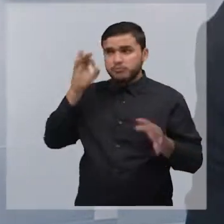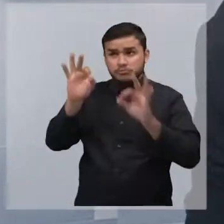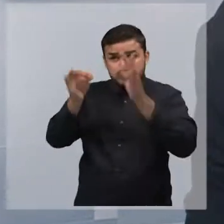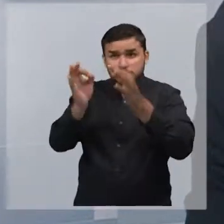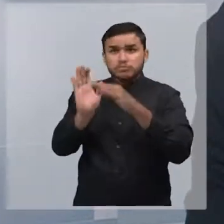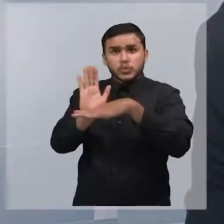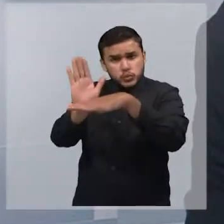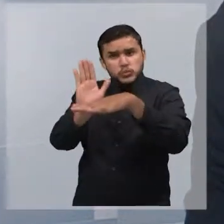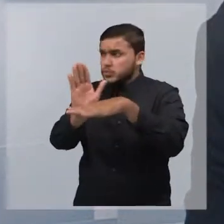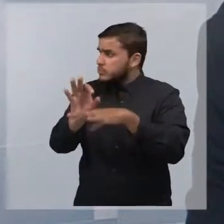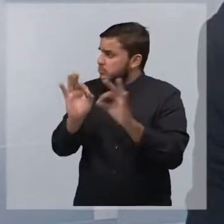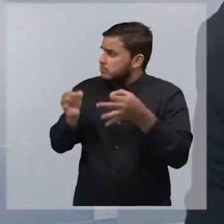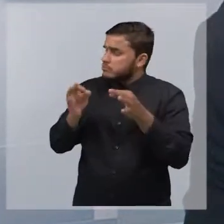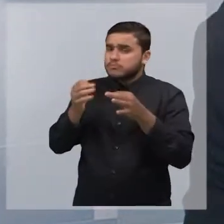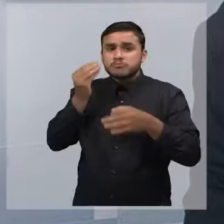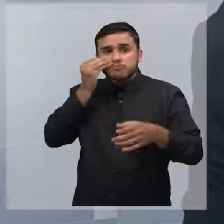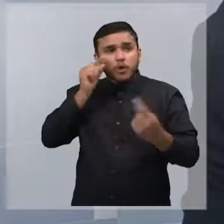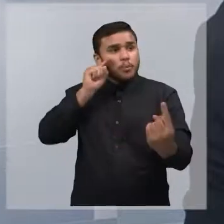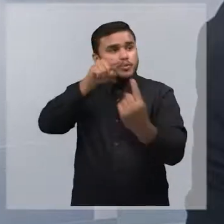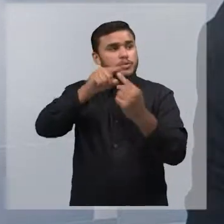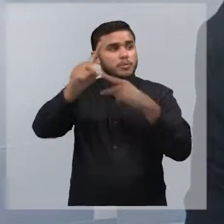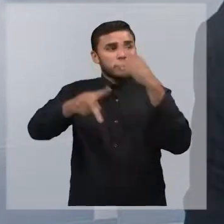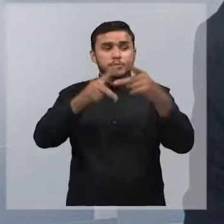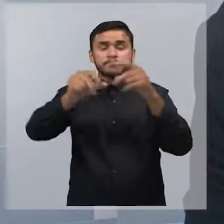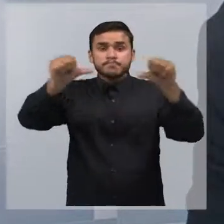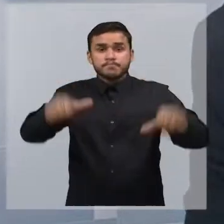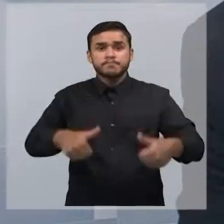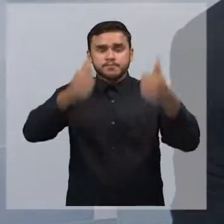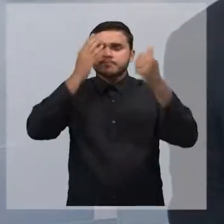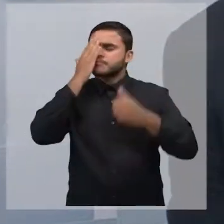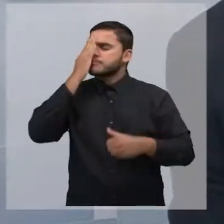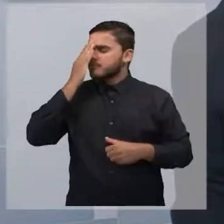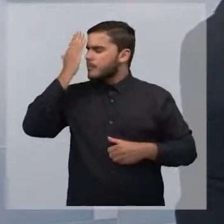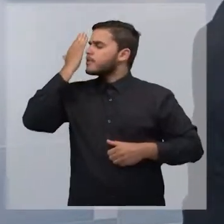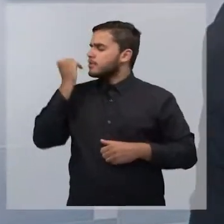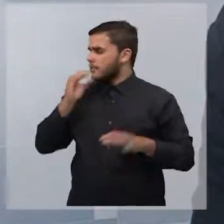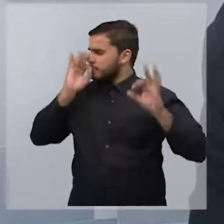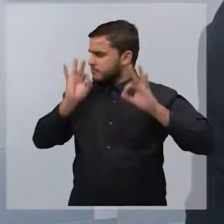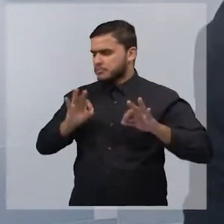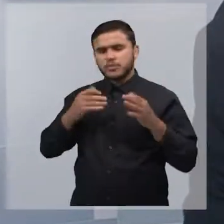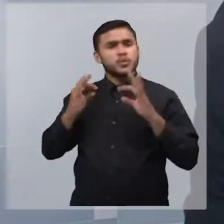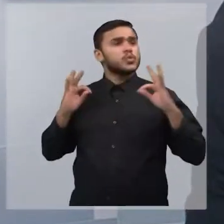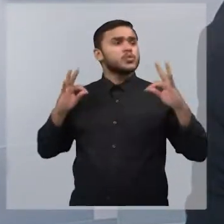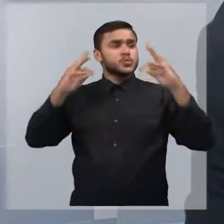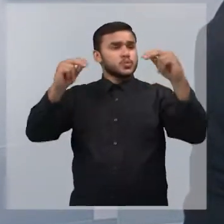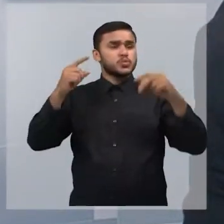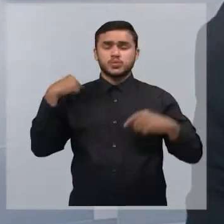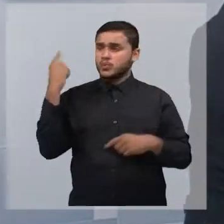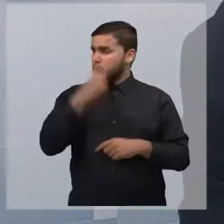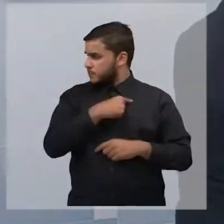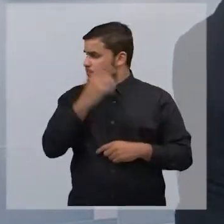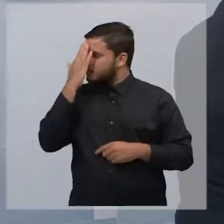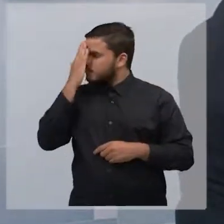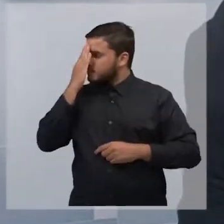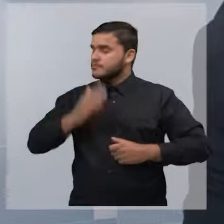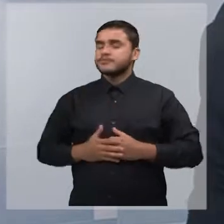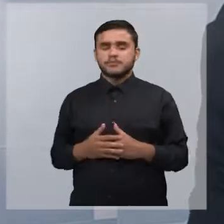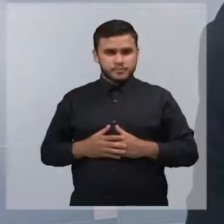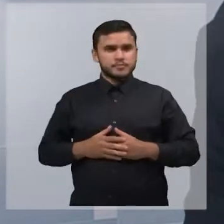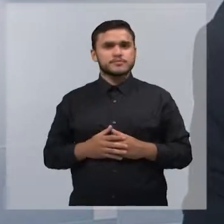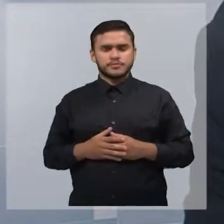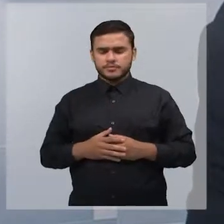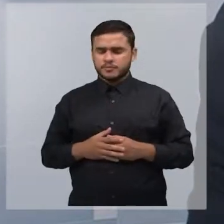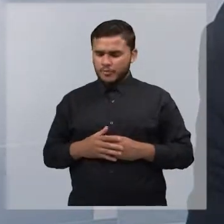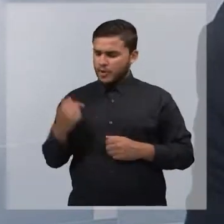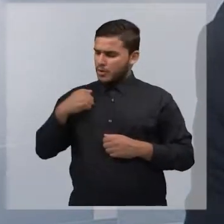não errar. Esse é o principal papel de qualquer vereador e, particularmente, de todos nós.